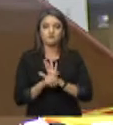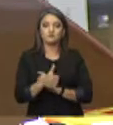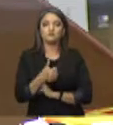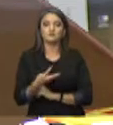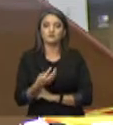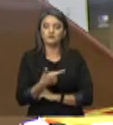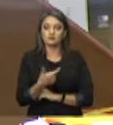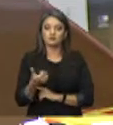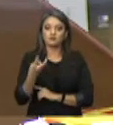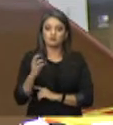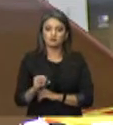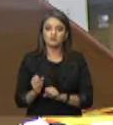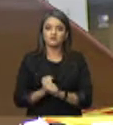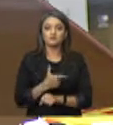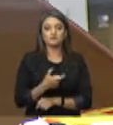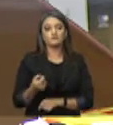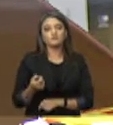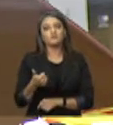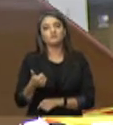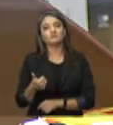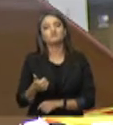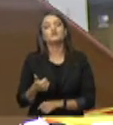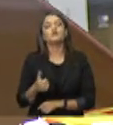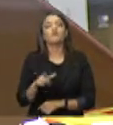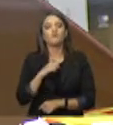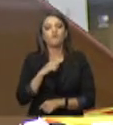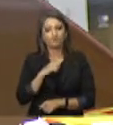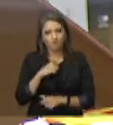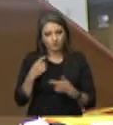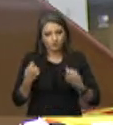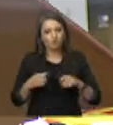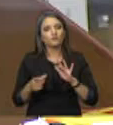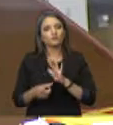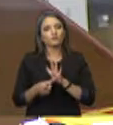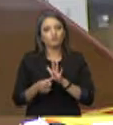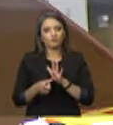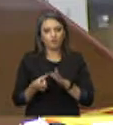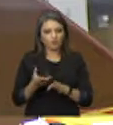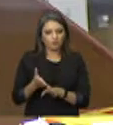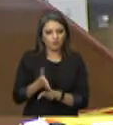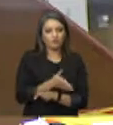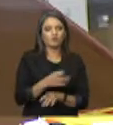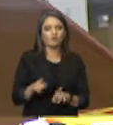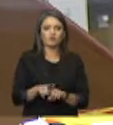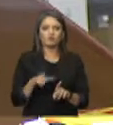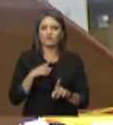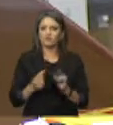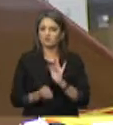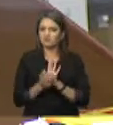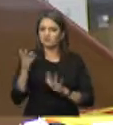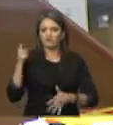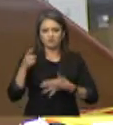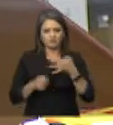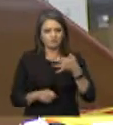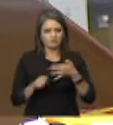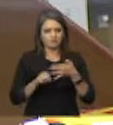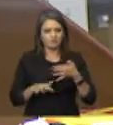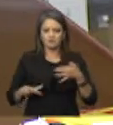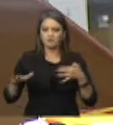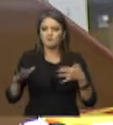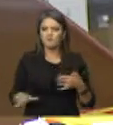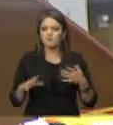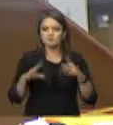14230 2021 devem ser aplicadas de forma retroativa eu menciono várias jurisprudências dos tribunais regionais